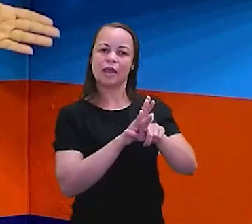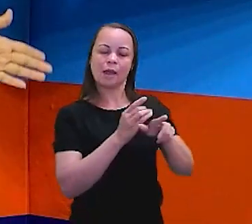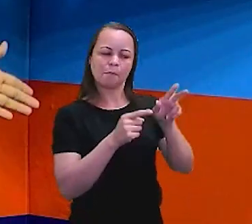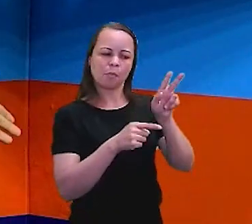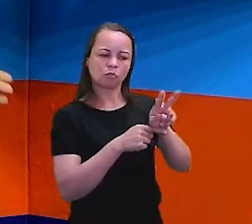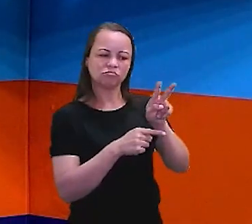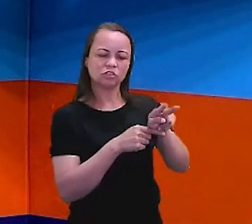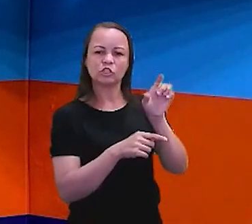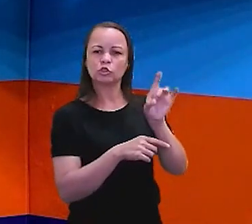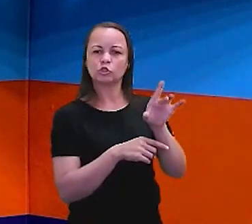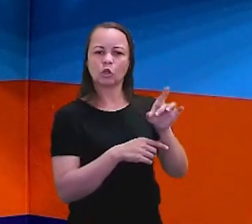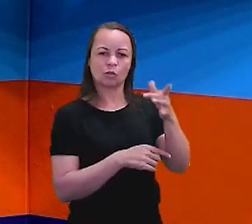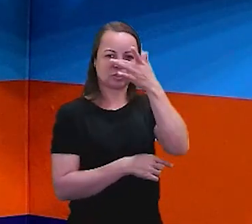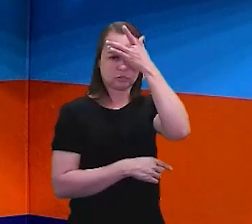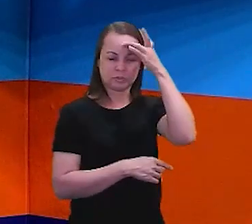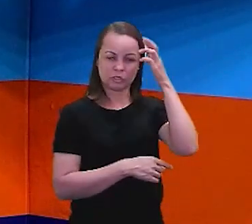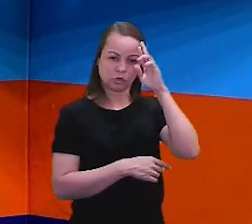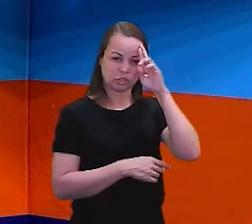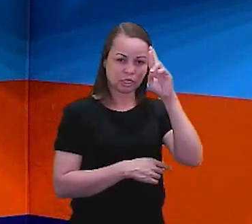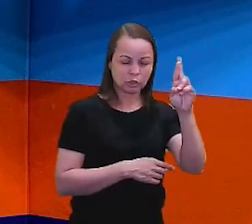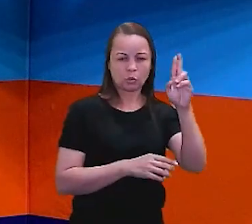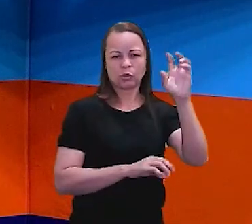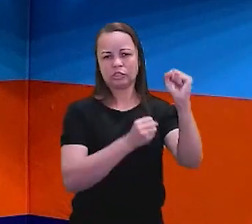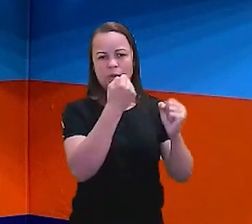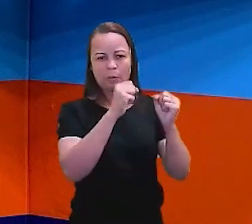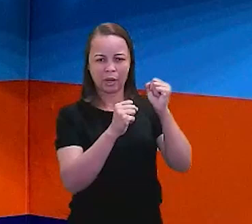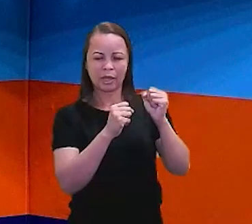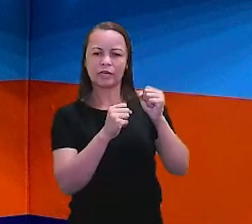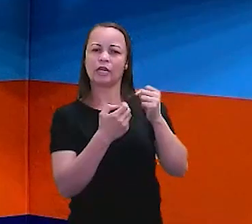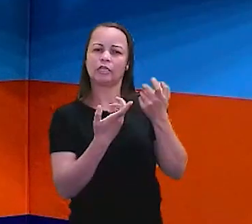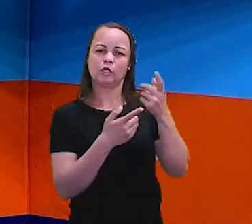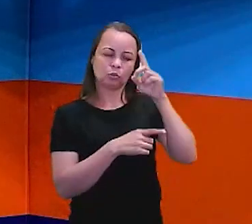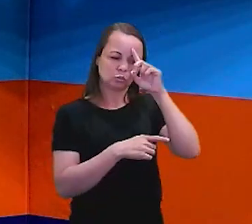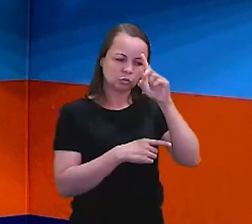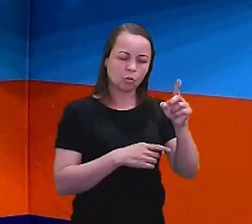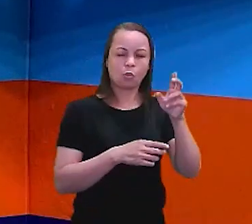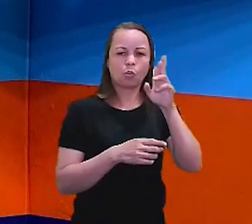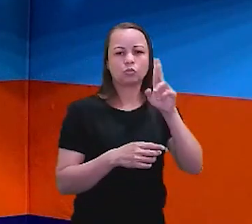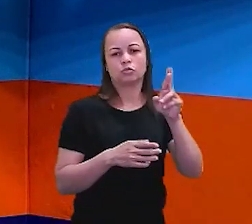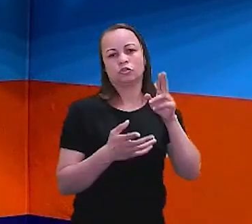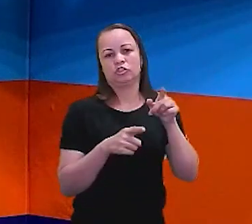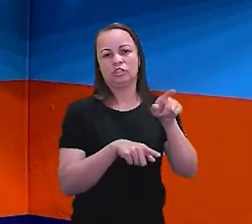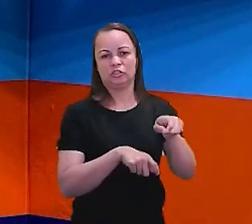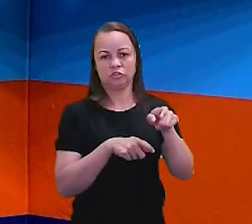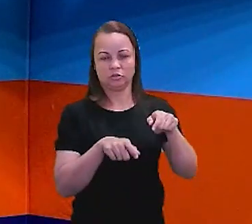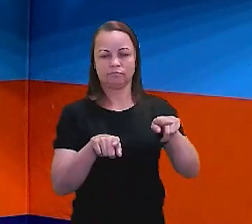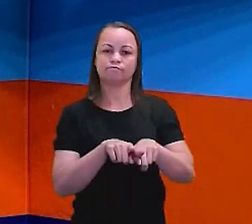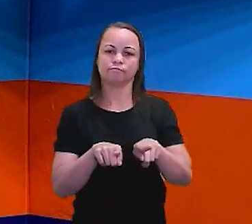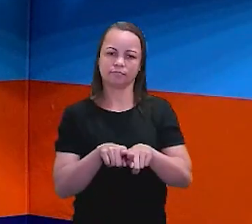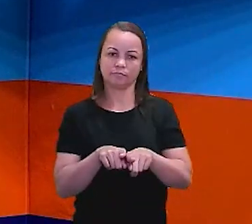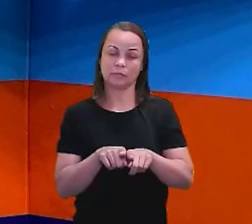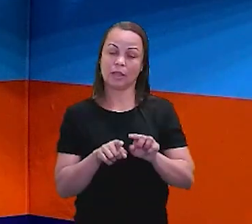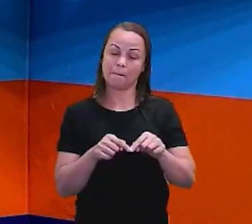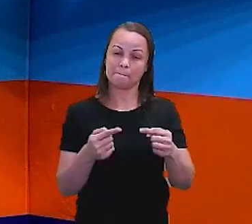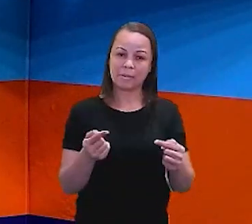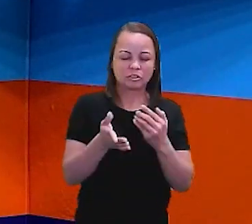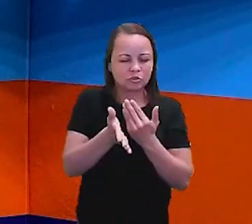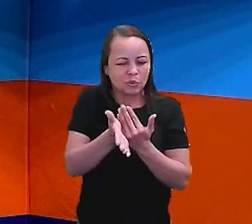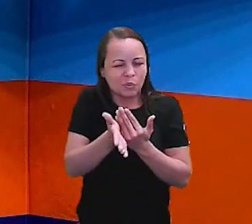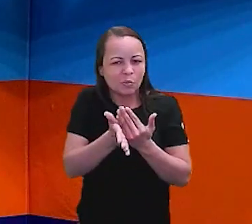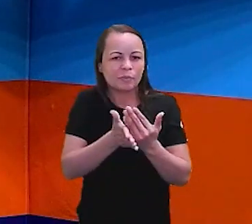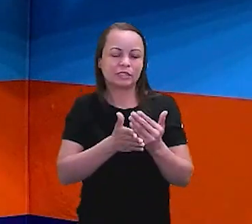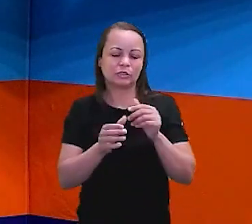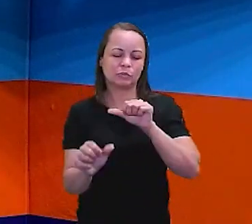dos senhores de engenhos, mas para trabalhador, nada. Então, foi uma greve bastante difícil, mas foi o pontapé inicial para a